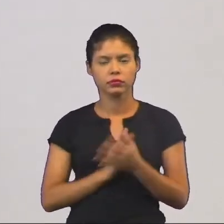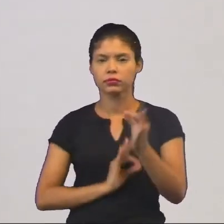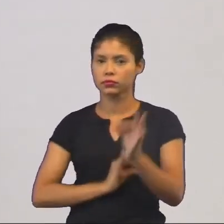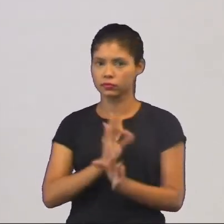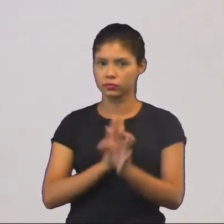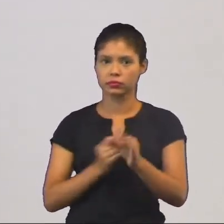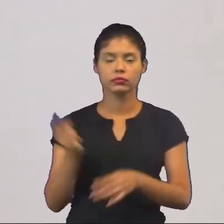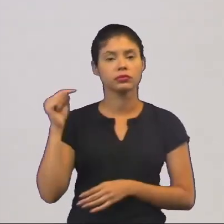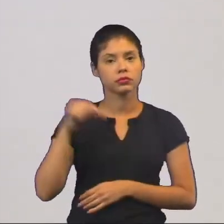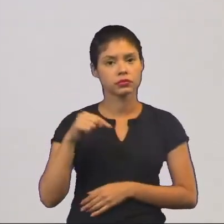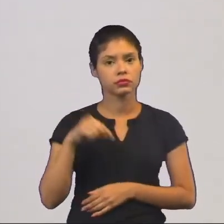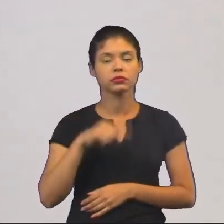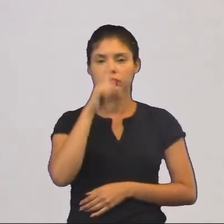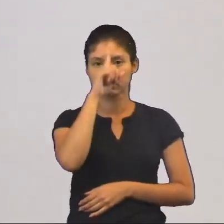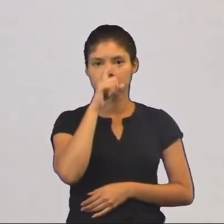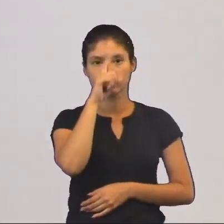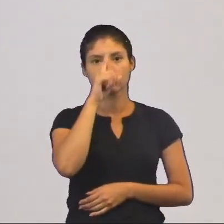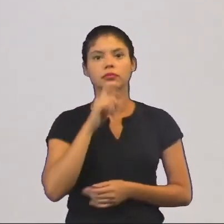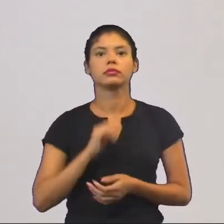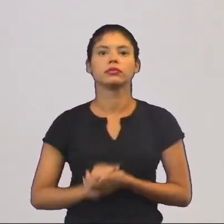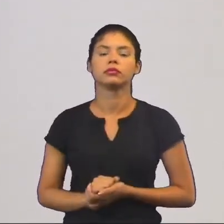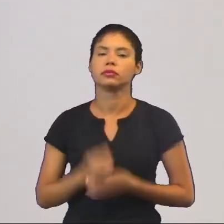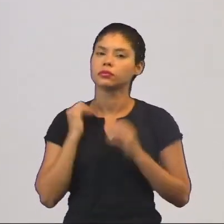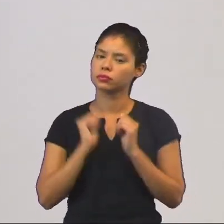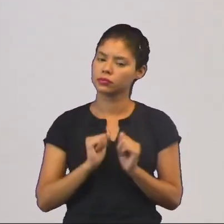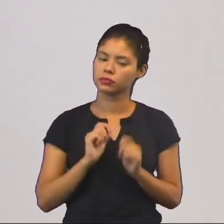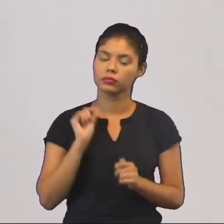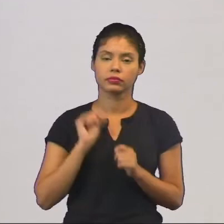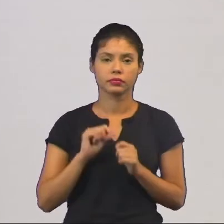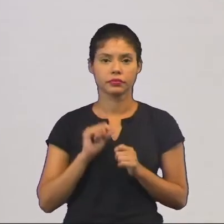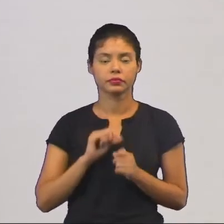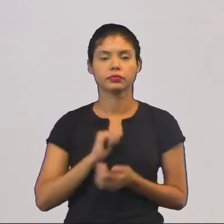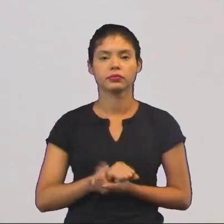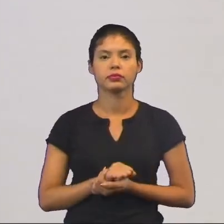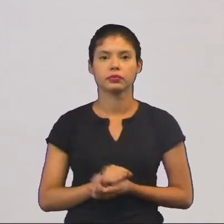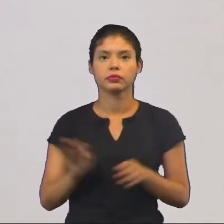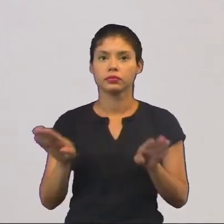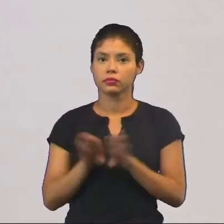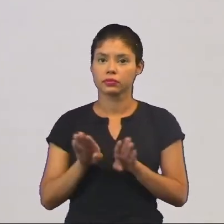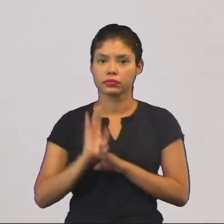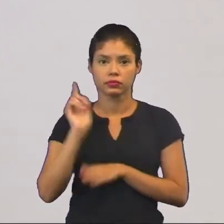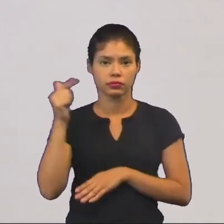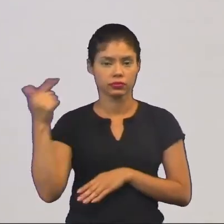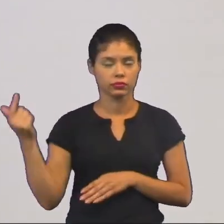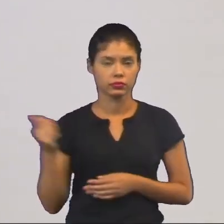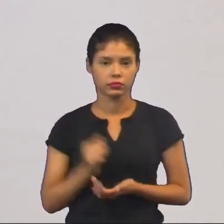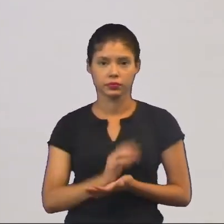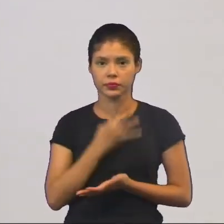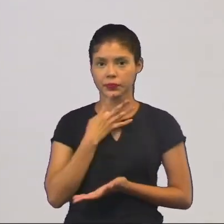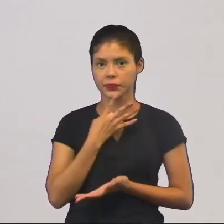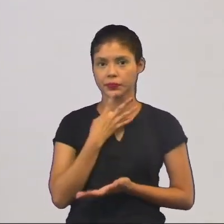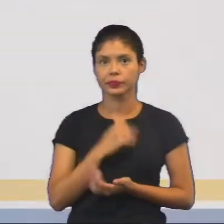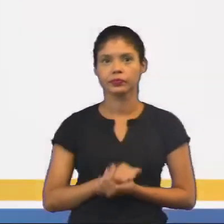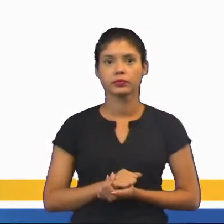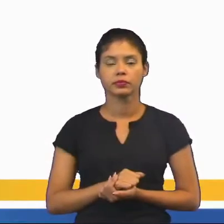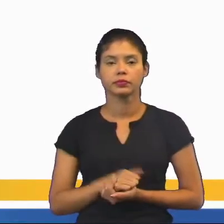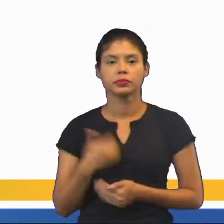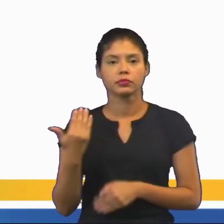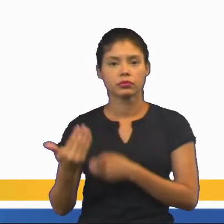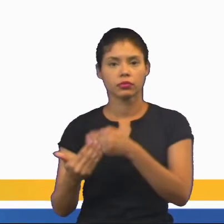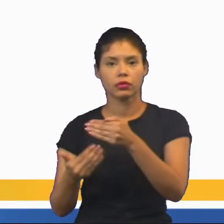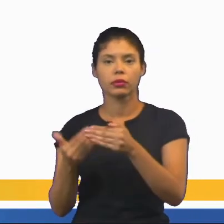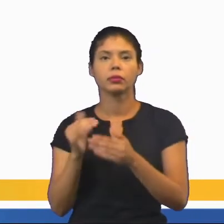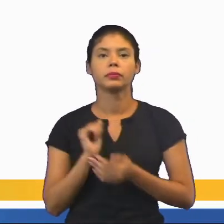tratamentos virem até a capital, virem para a cidade para poder estar realizando, né? E tantos outros que nós conhecemos. Vamos prosseguir